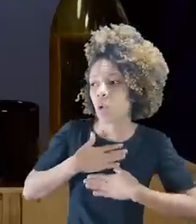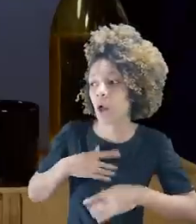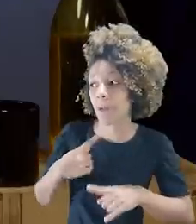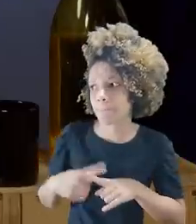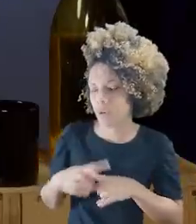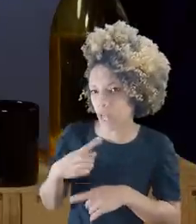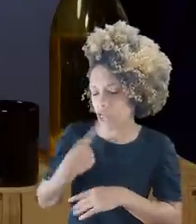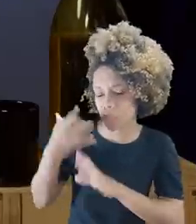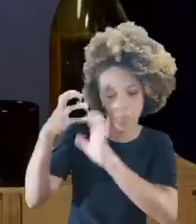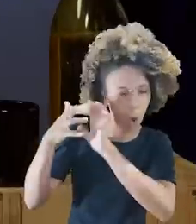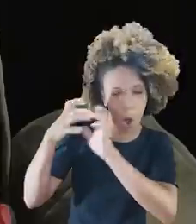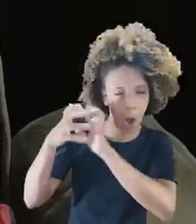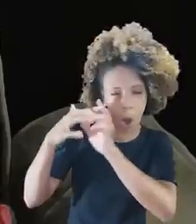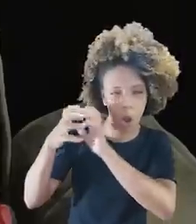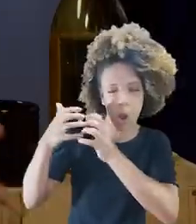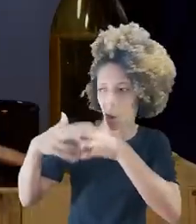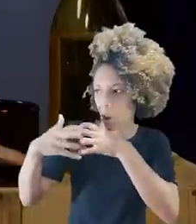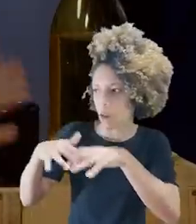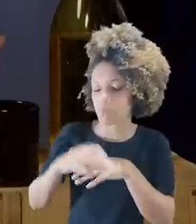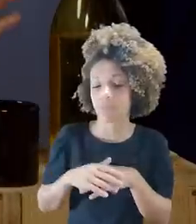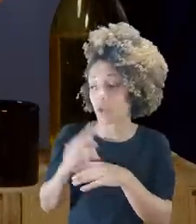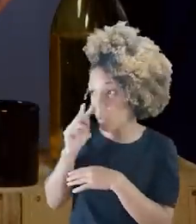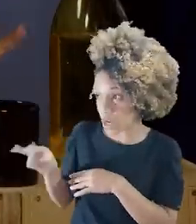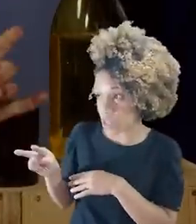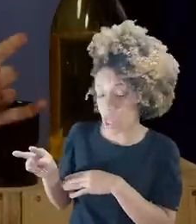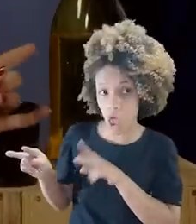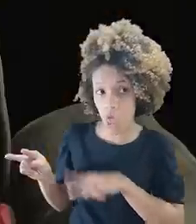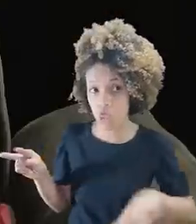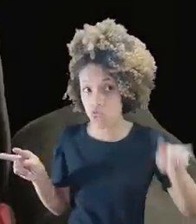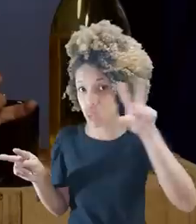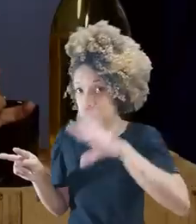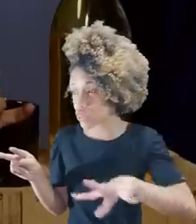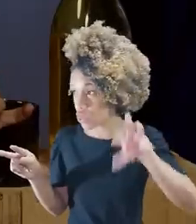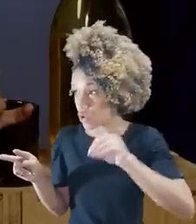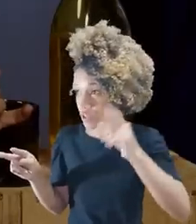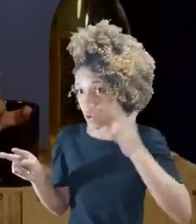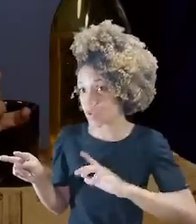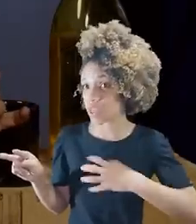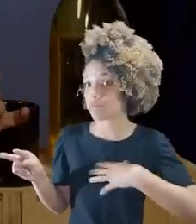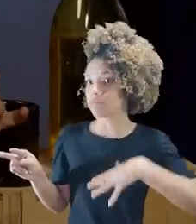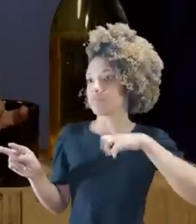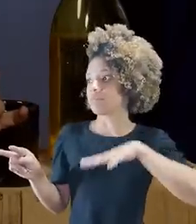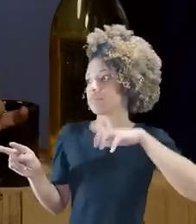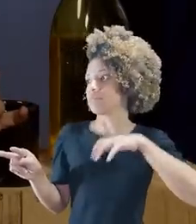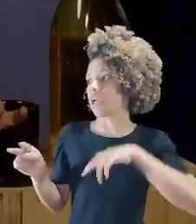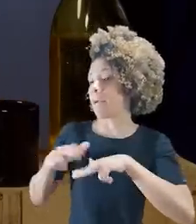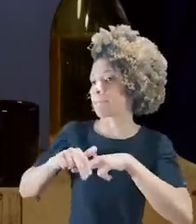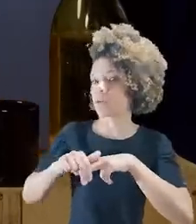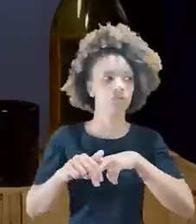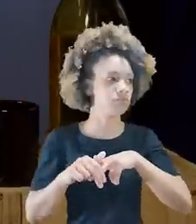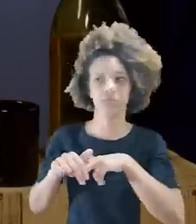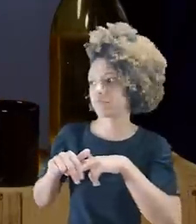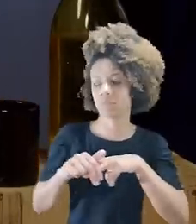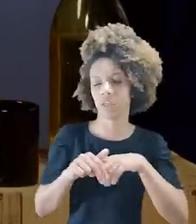mente ela não para um minuto né então ao mesmo tempo que eu tô olhando para você Eu tô olhando para todo o estúdio aqui e eu consigo ex eu senti a respiração se alguém tá mexendo tá virando o pé